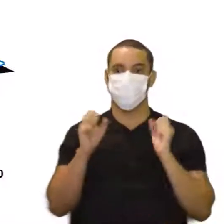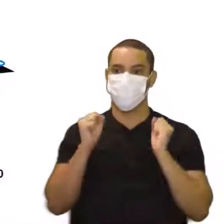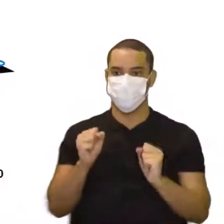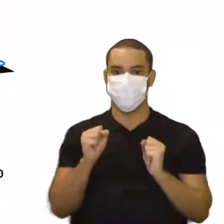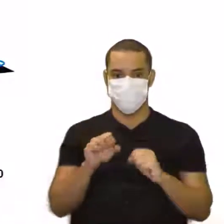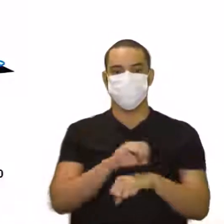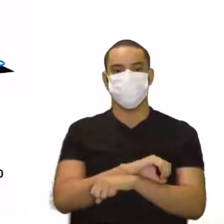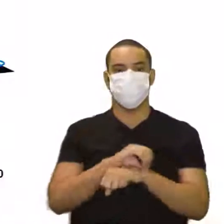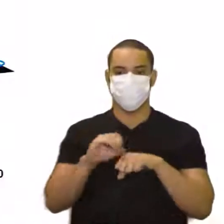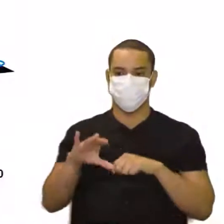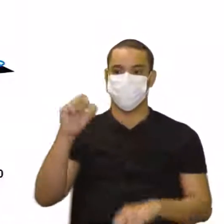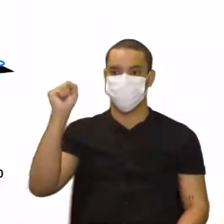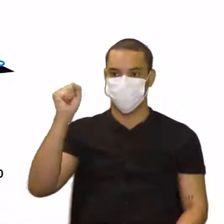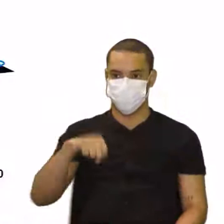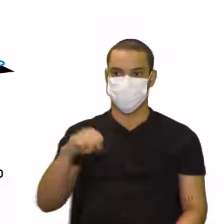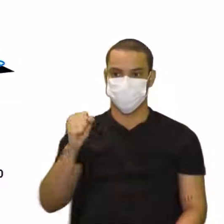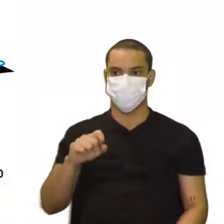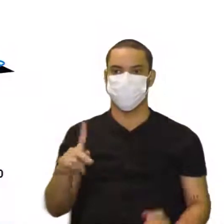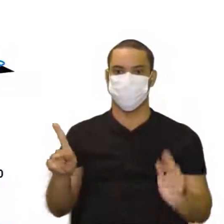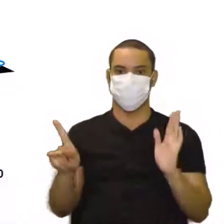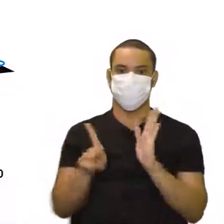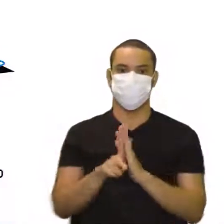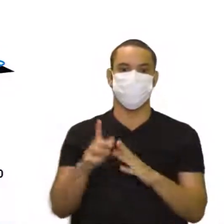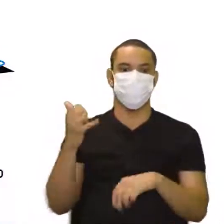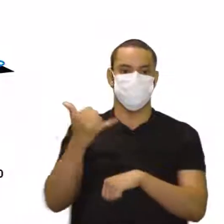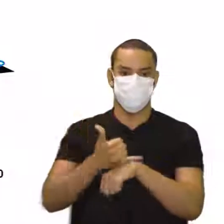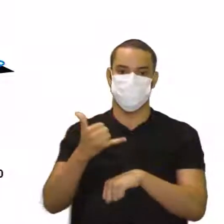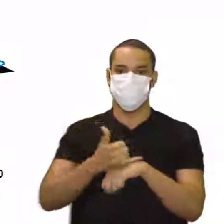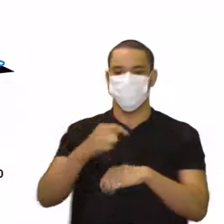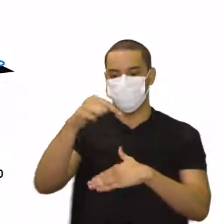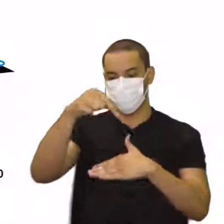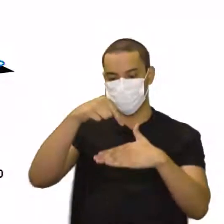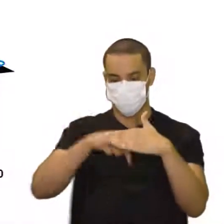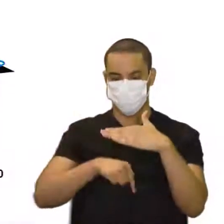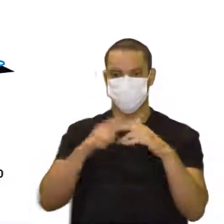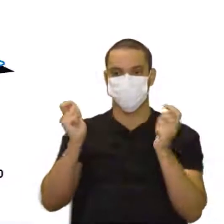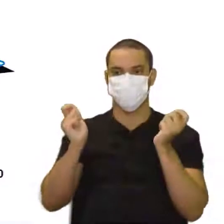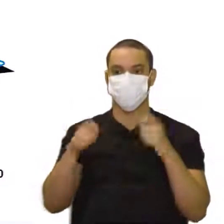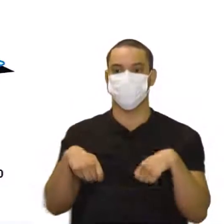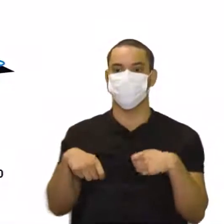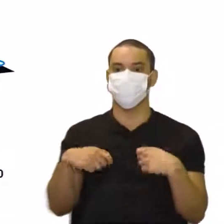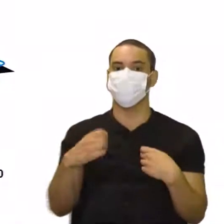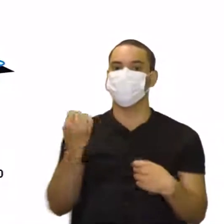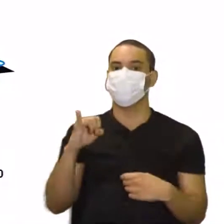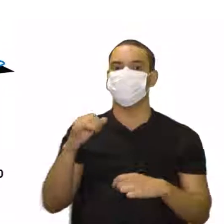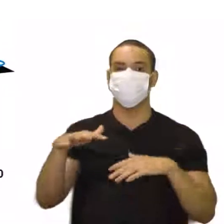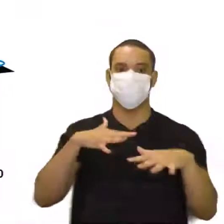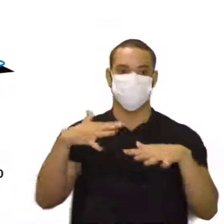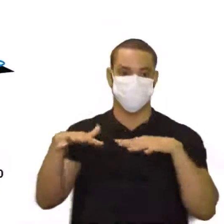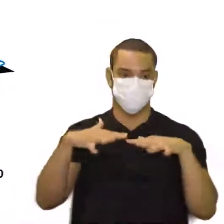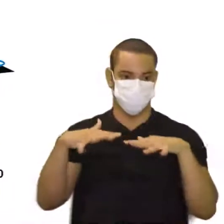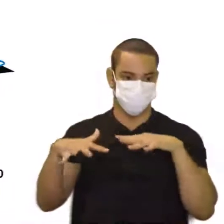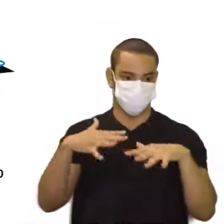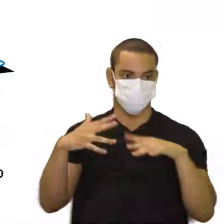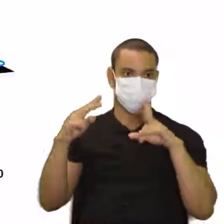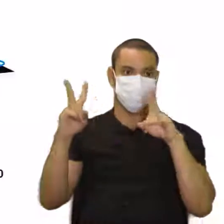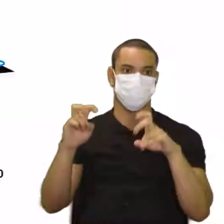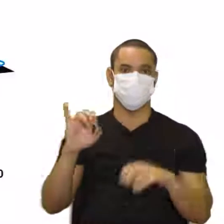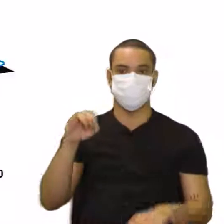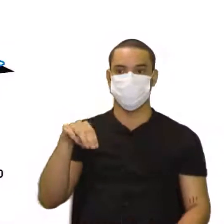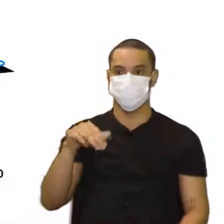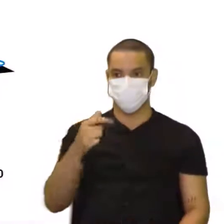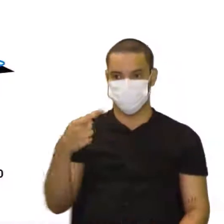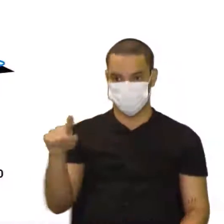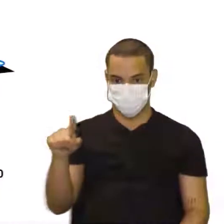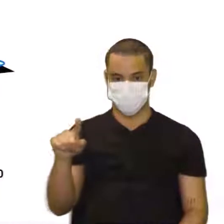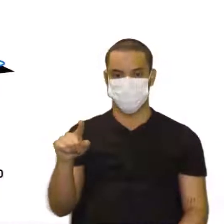sim, corrente numa placa de metal, tá, pessoal? Quando se move sob o ímã. Então, eu tenho uma placa